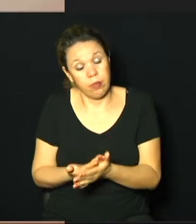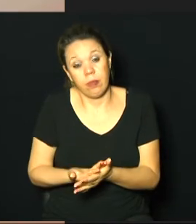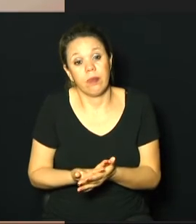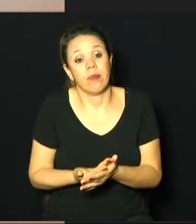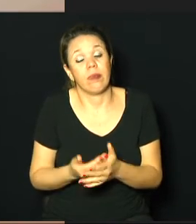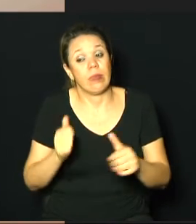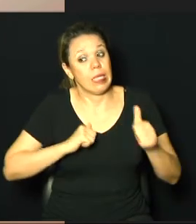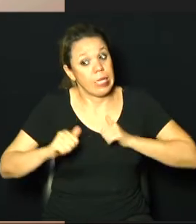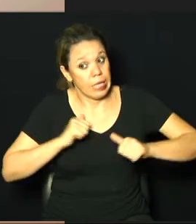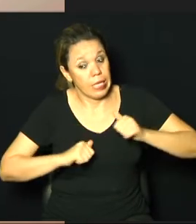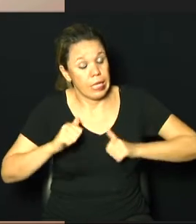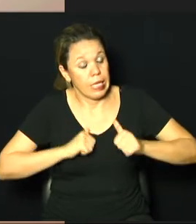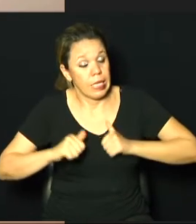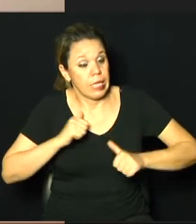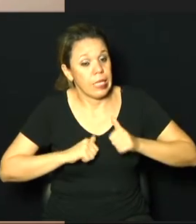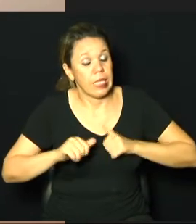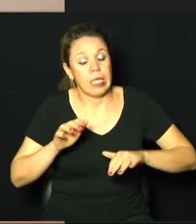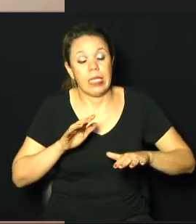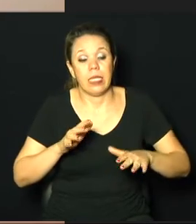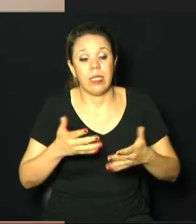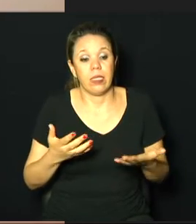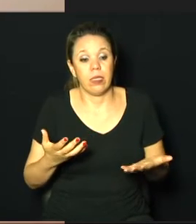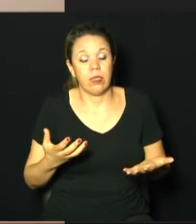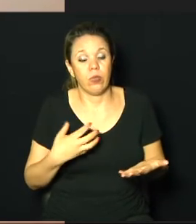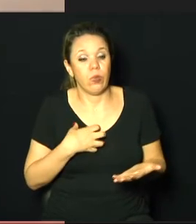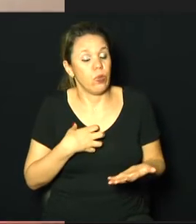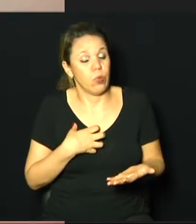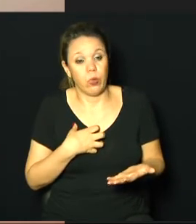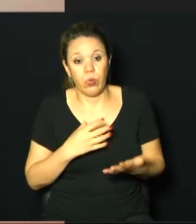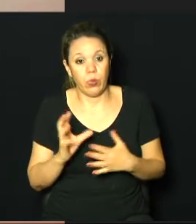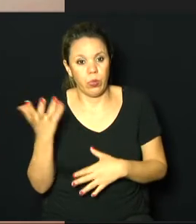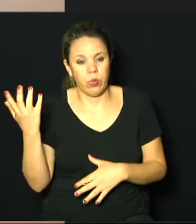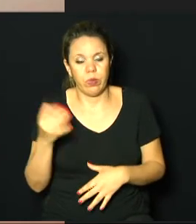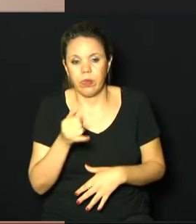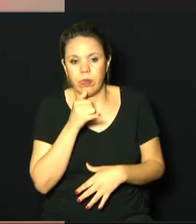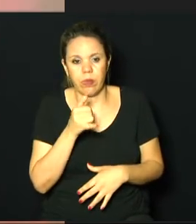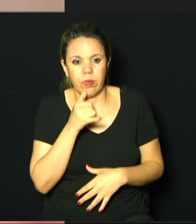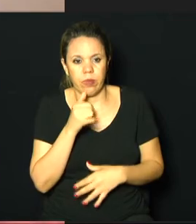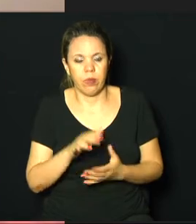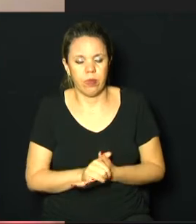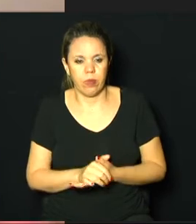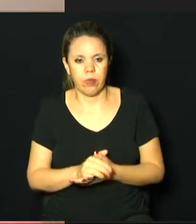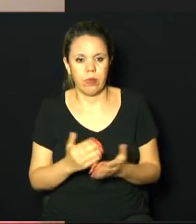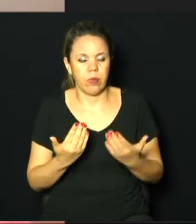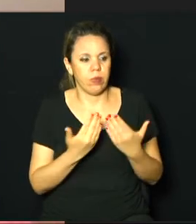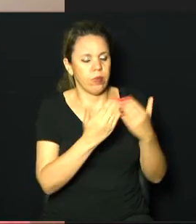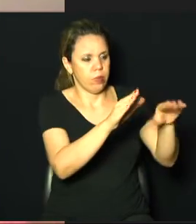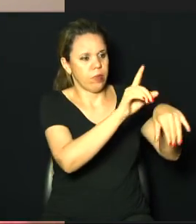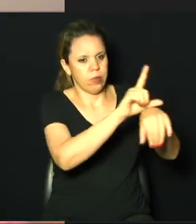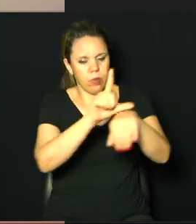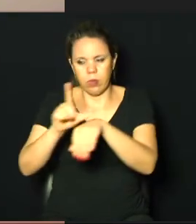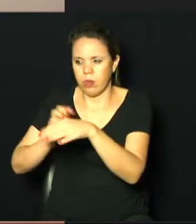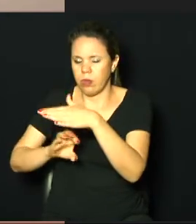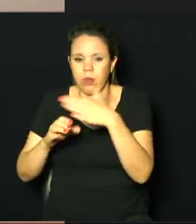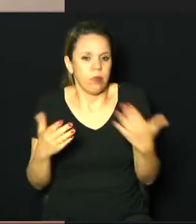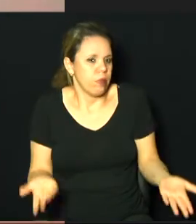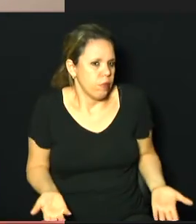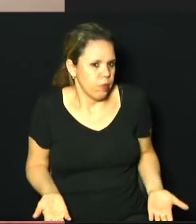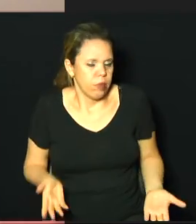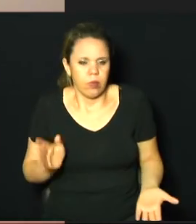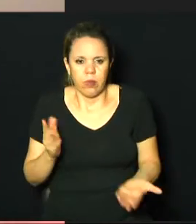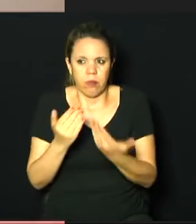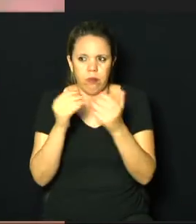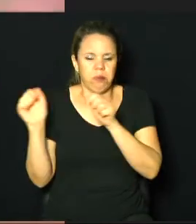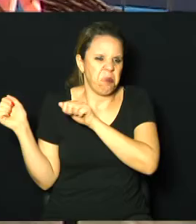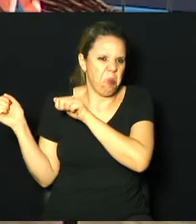a ansiedade muitas vezes toma conta, e foi o que aconteceu, por exemplo, com a reabertura do comércio, né? O comércio